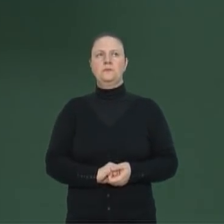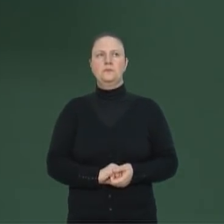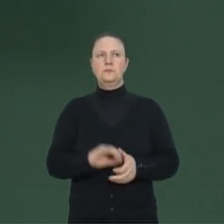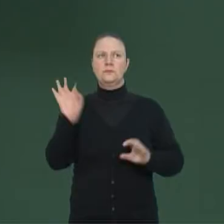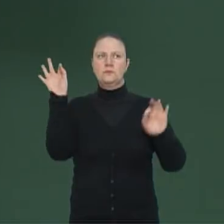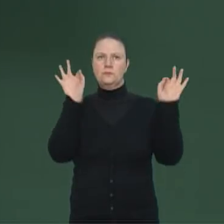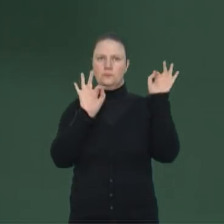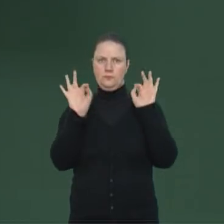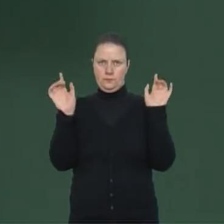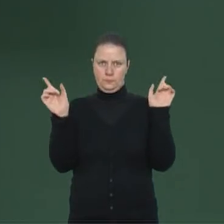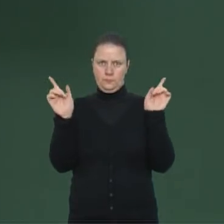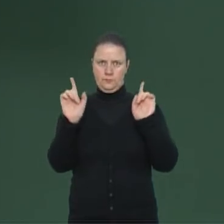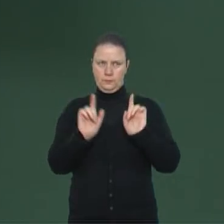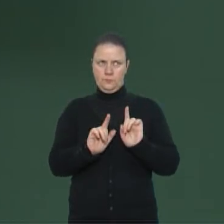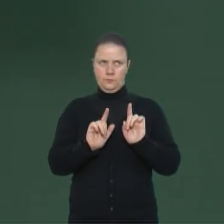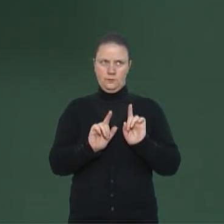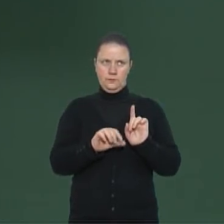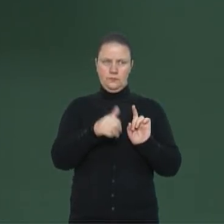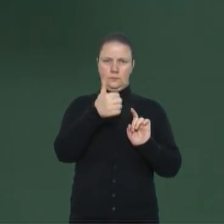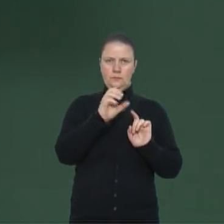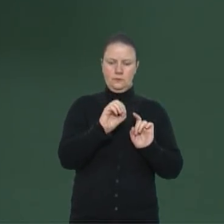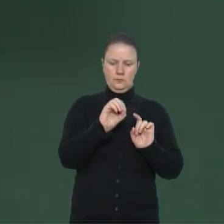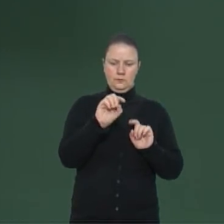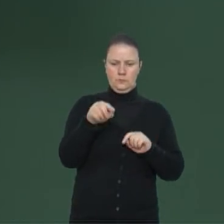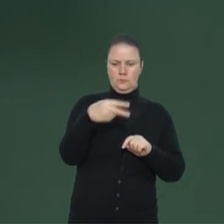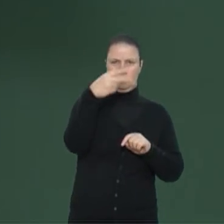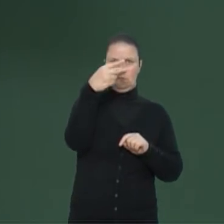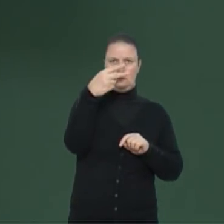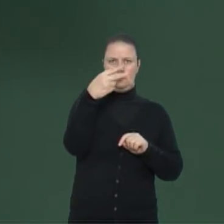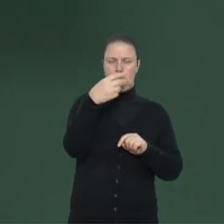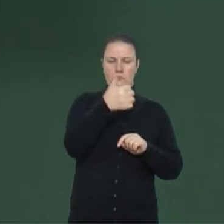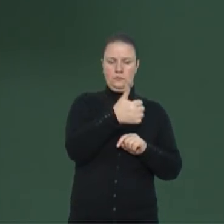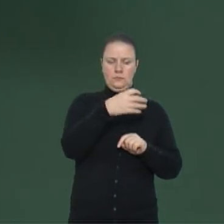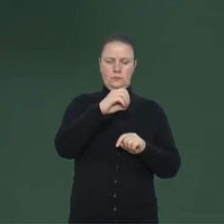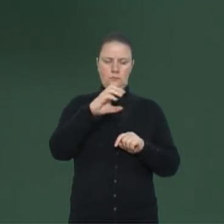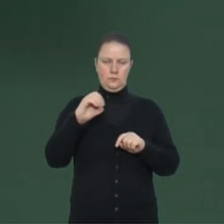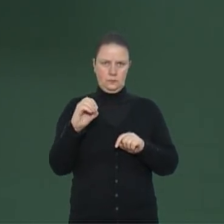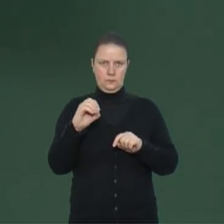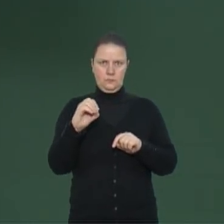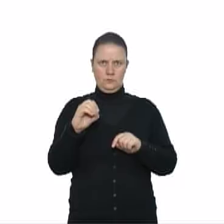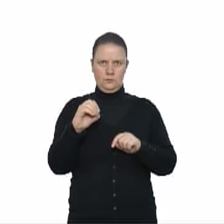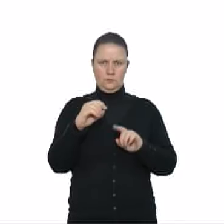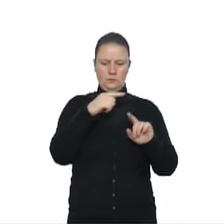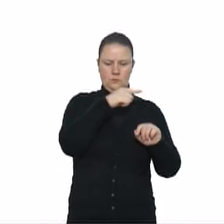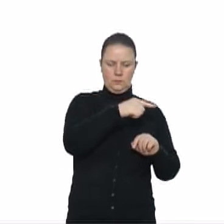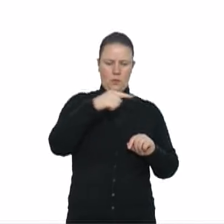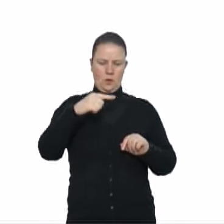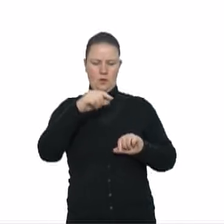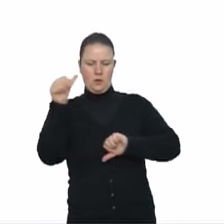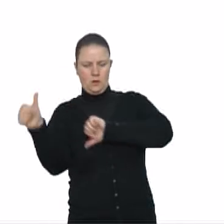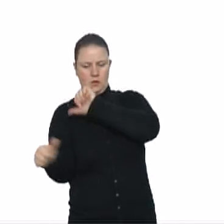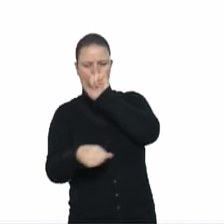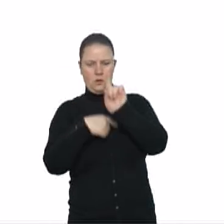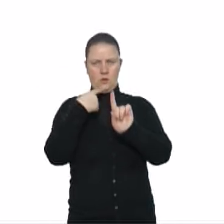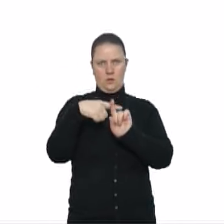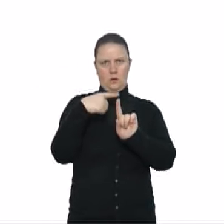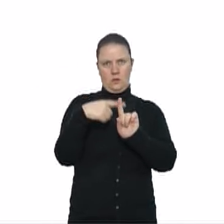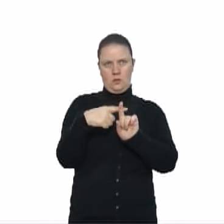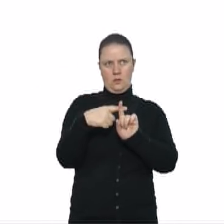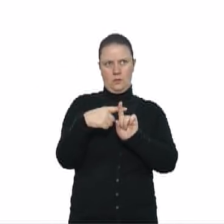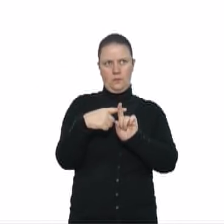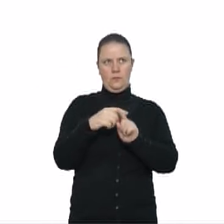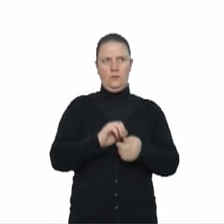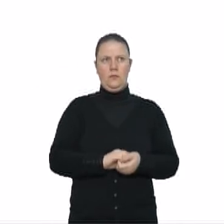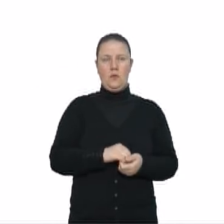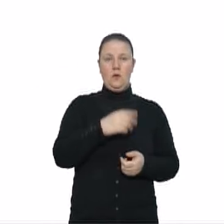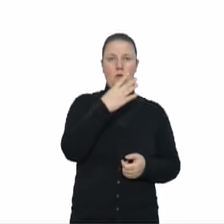Resolvendo isso, ó, 10 ao quadrado é 100. Esse negativo e esse negativo vai ficar positivo pela regra de sinal. 4 vezes 1,